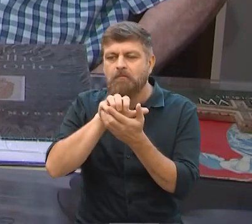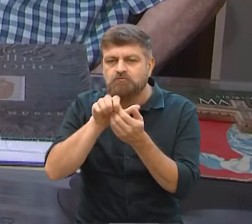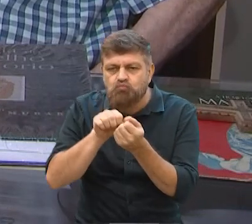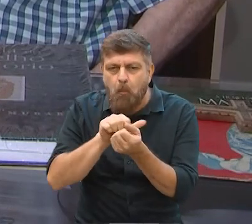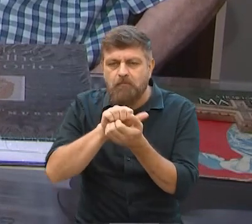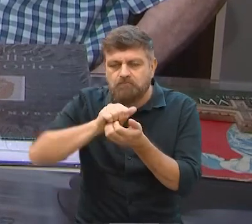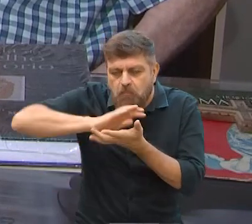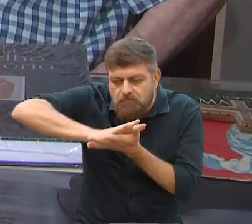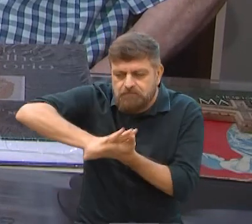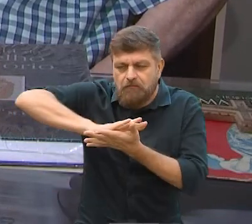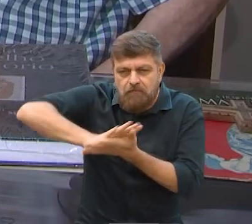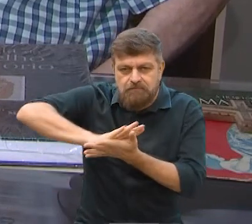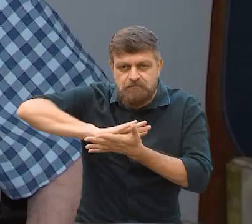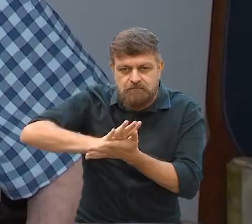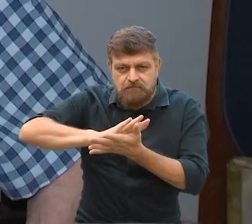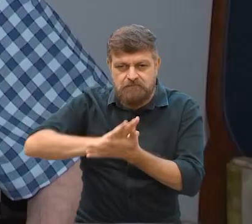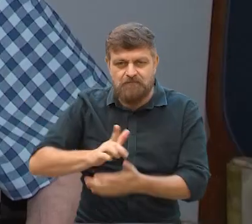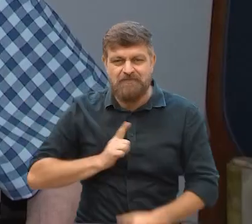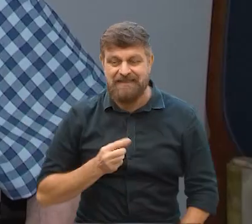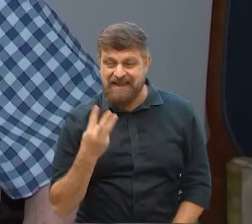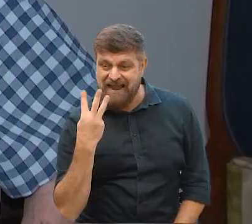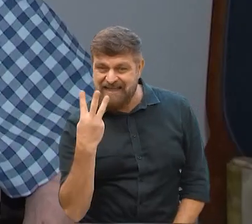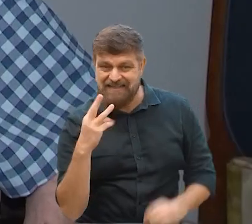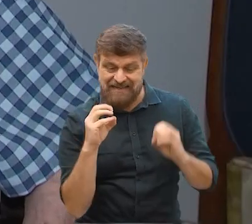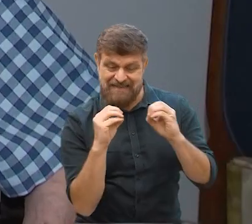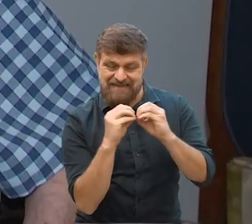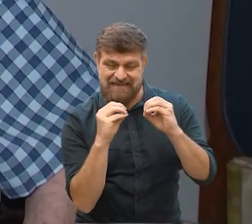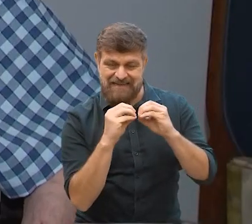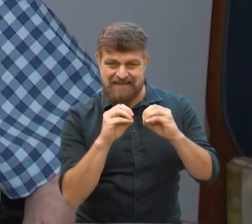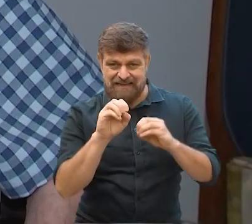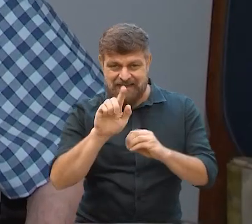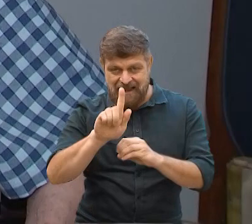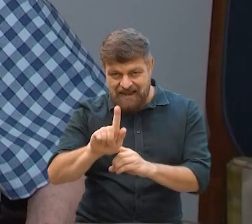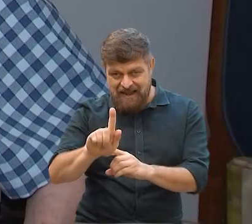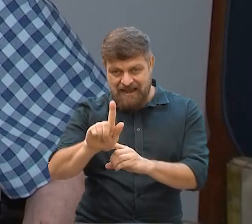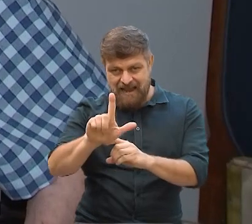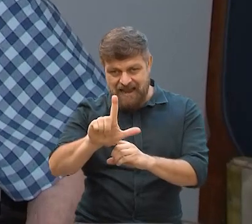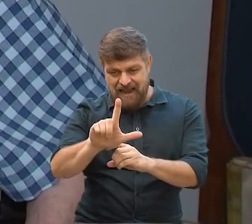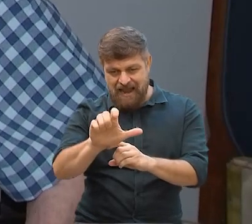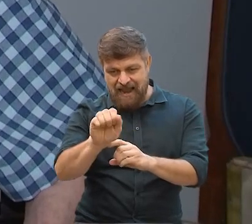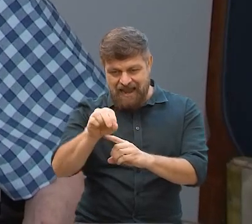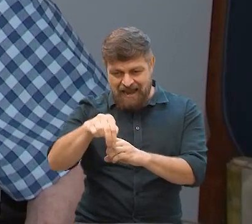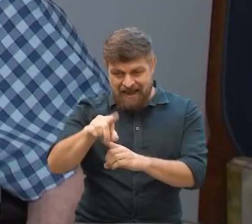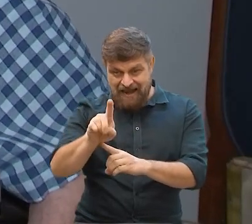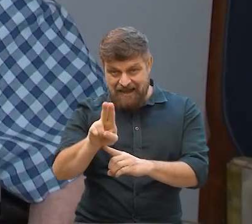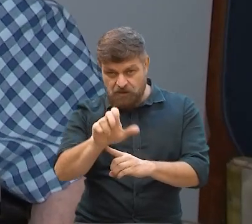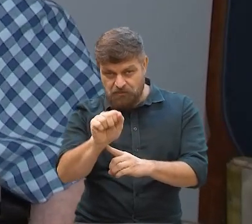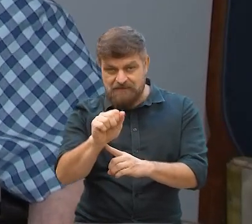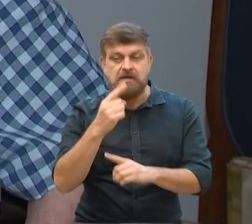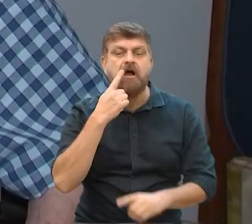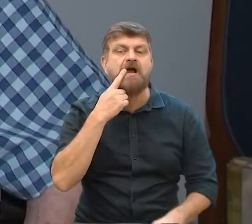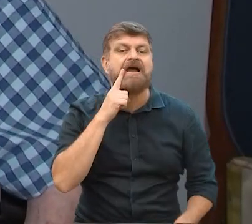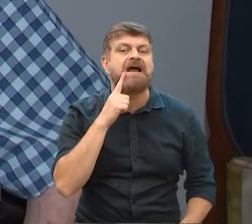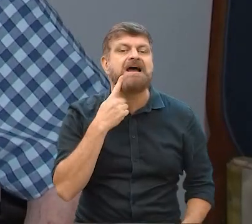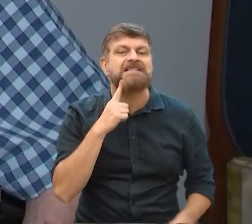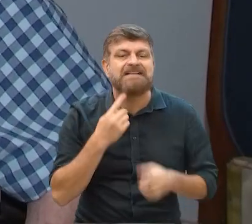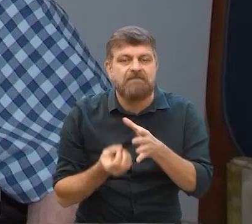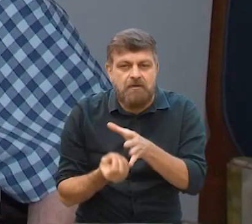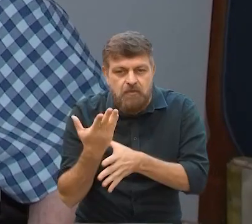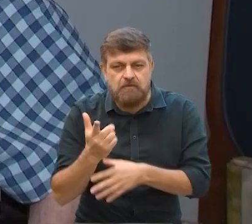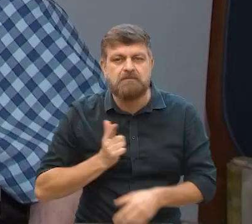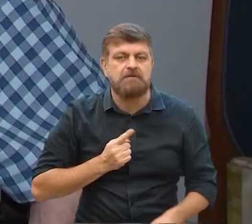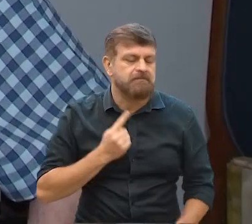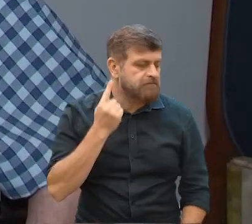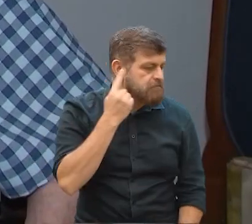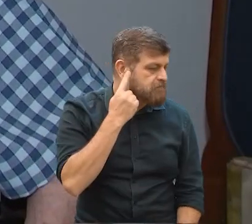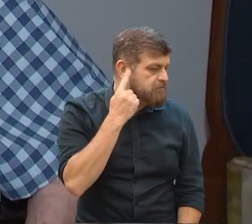Então, os alimentos são triturados. E tem 3 glândulas, que são glândulas salivares, que produzem a saliva, obviamente.